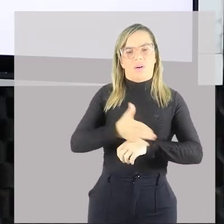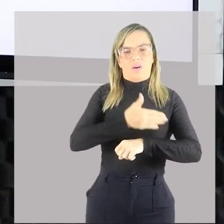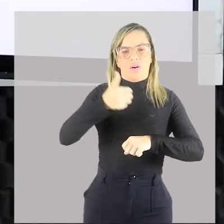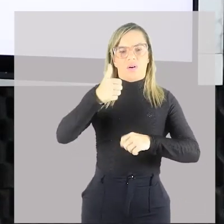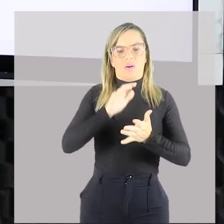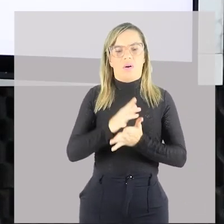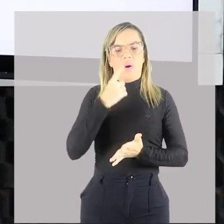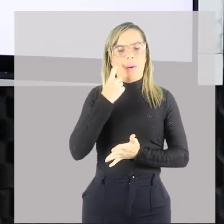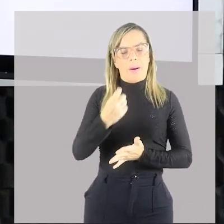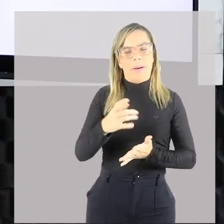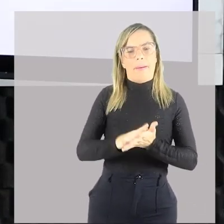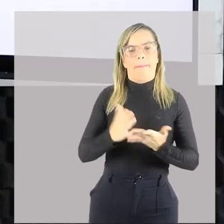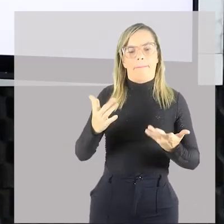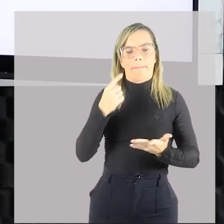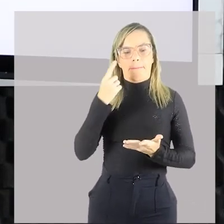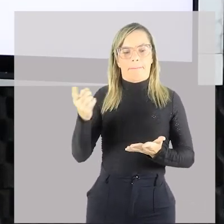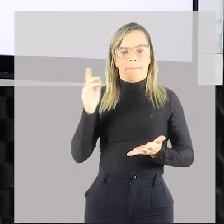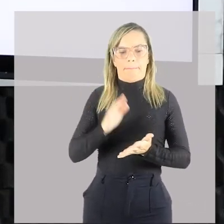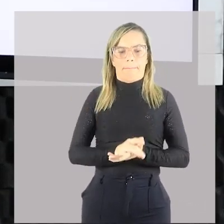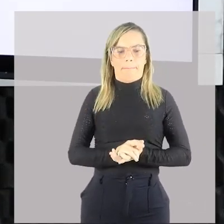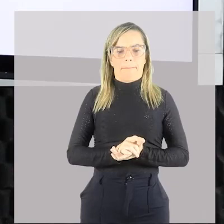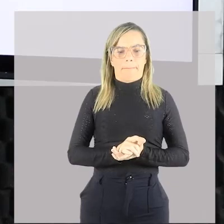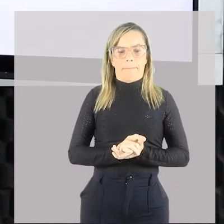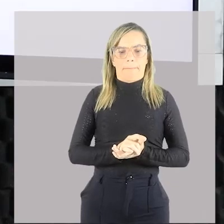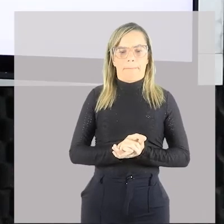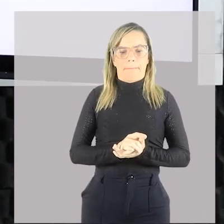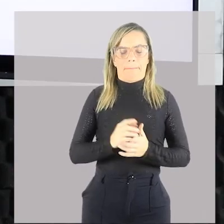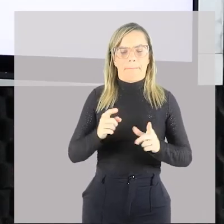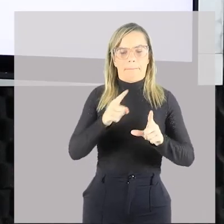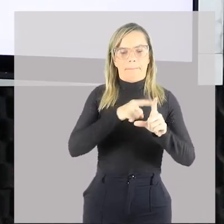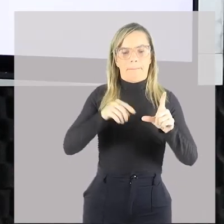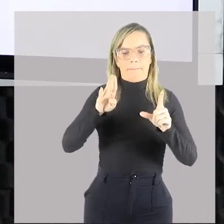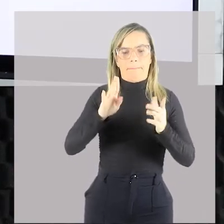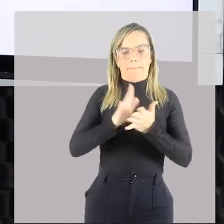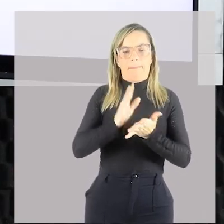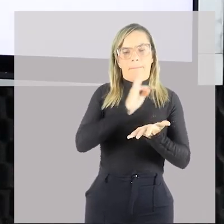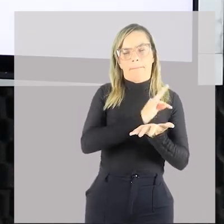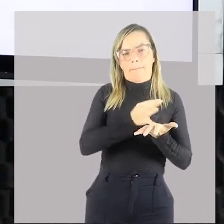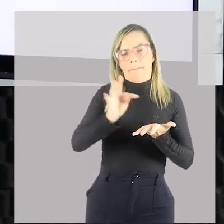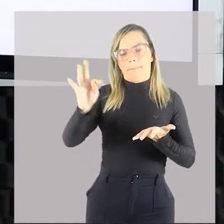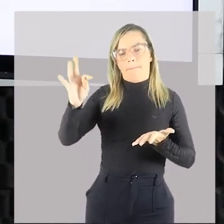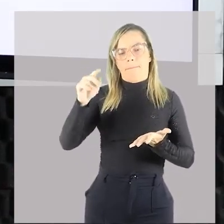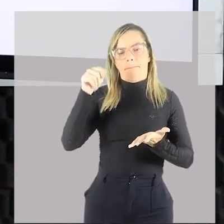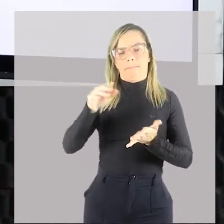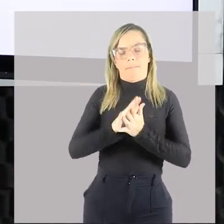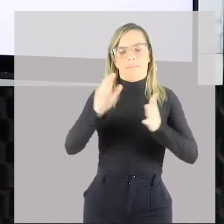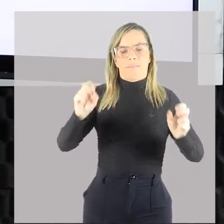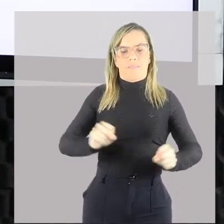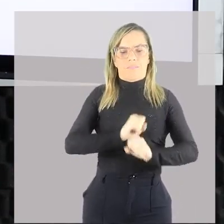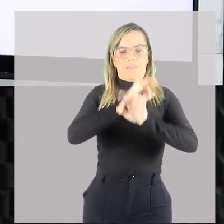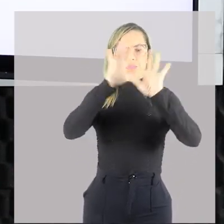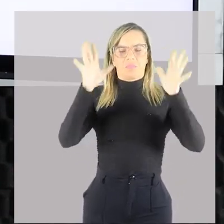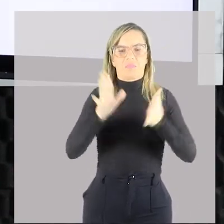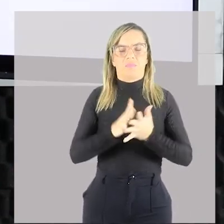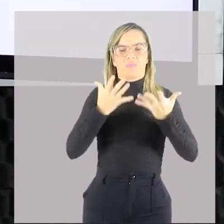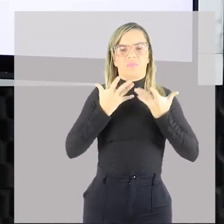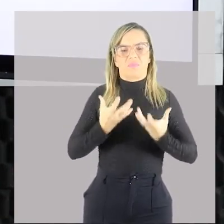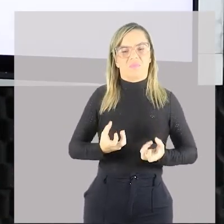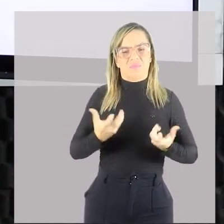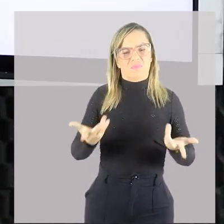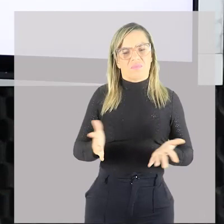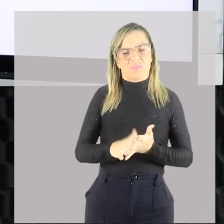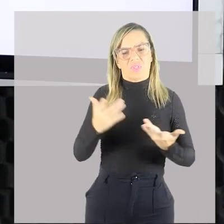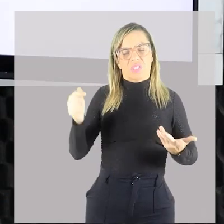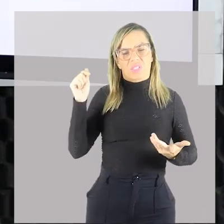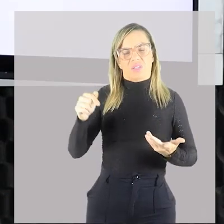bem interessante. Aceita o teocentrismo? Bom, o teocentrismo, gente, fica mais claro ali,